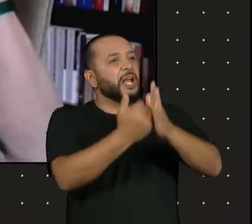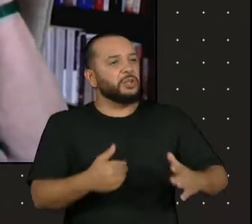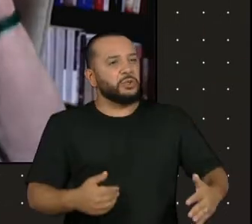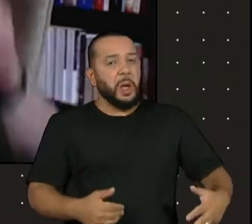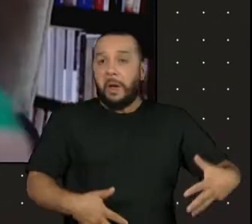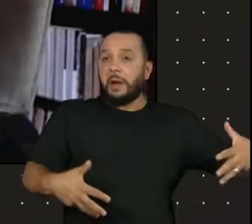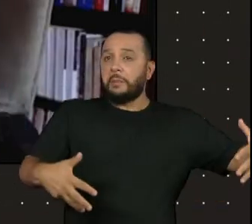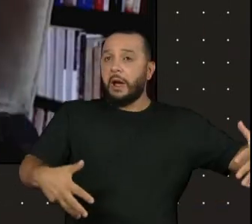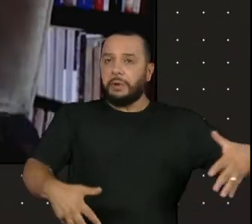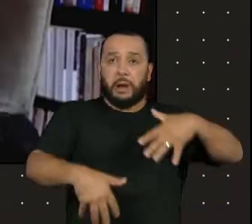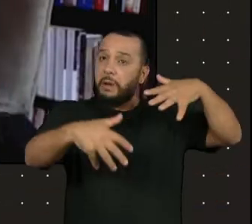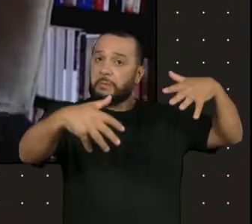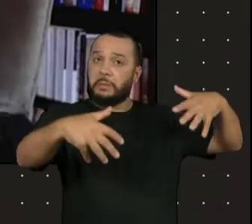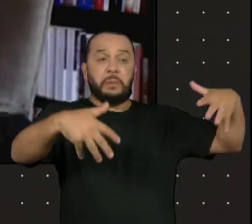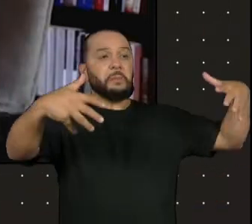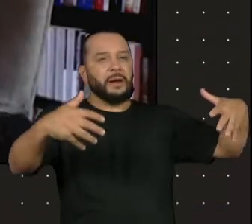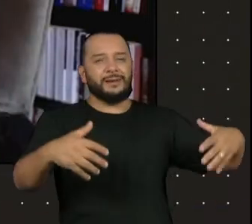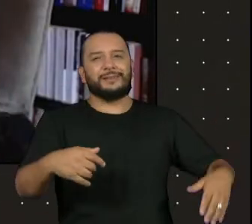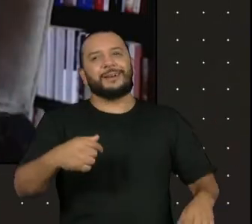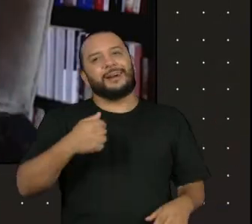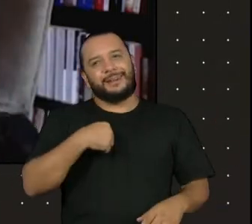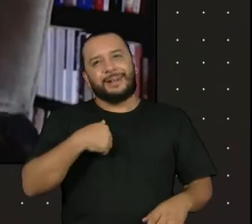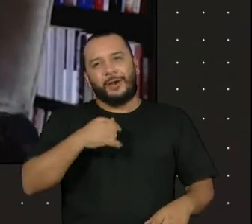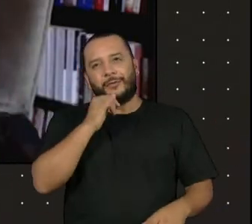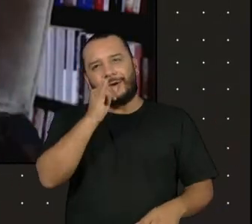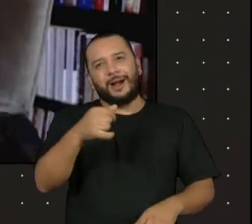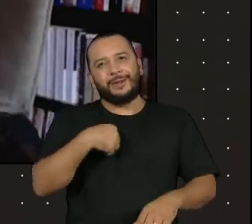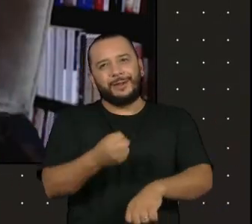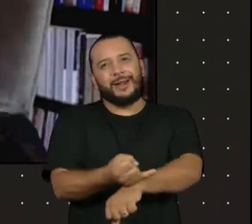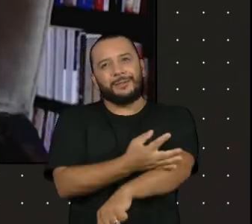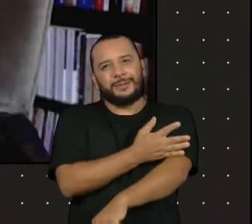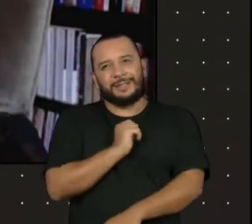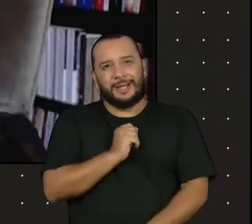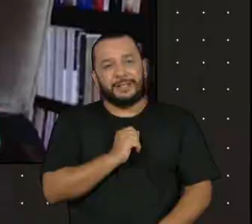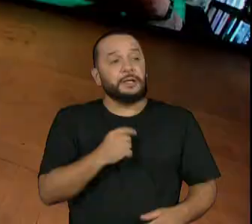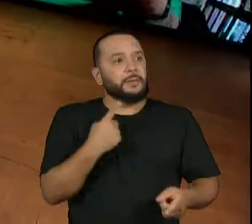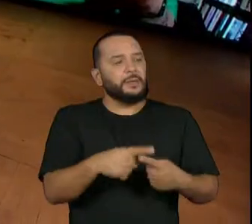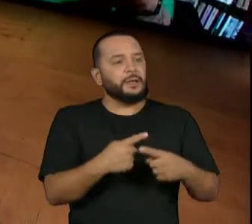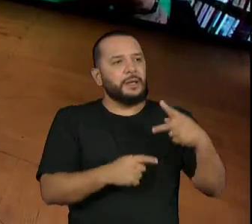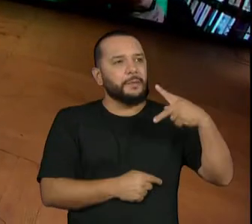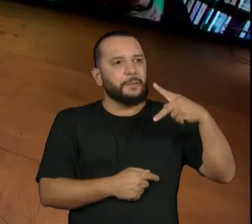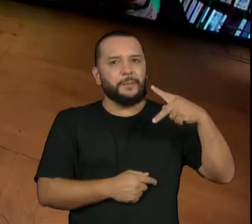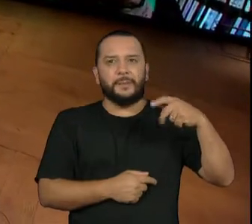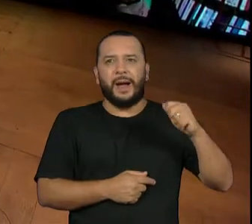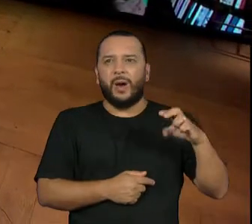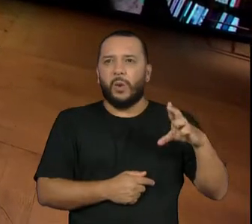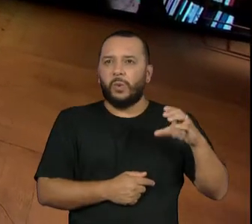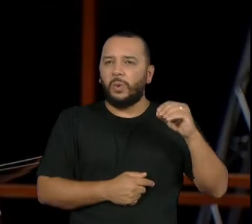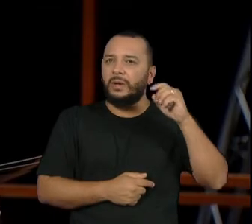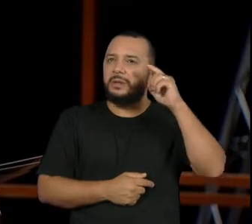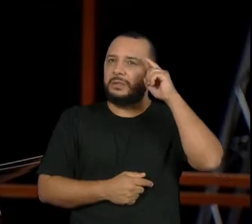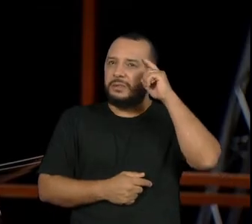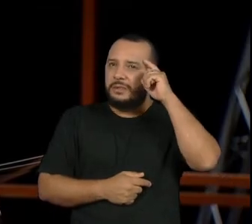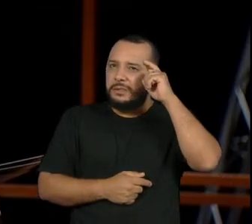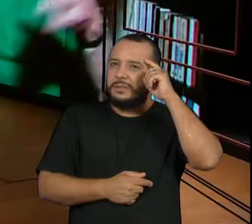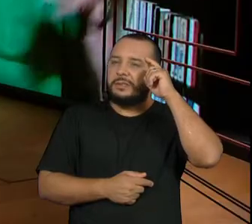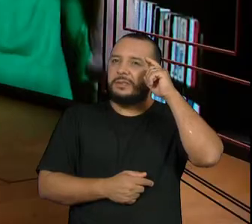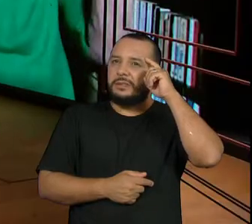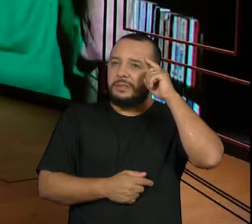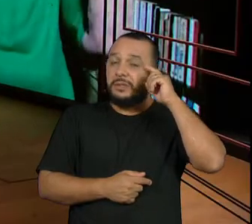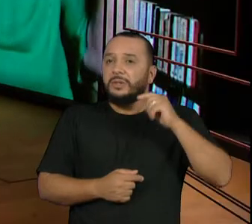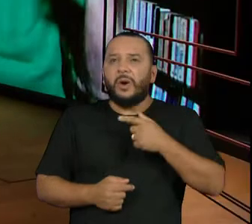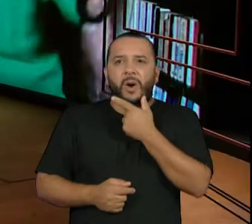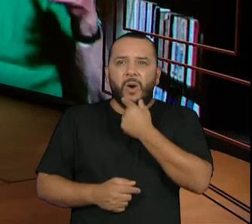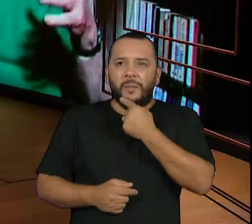Olha, eu fico até arrepiada quando eu conto isso, porque o Paulo falou que foi a chave da personagem, que ele estava fazendo um velho